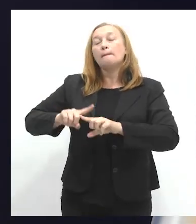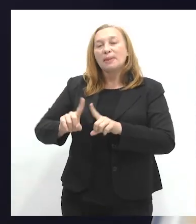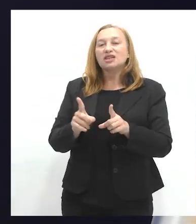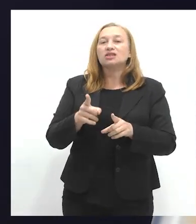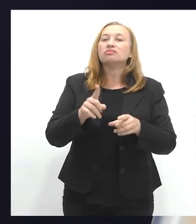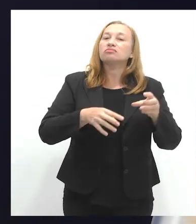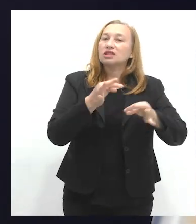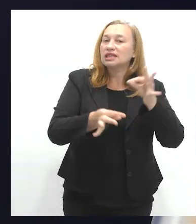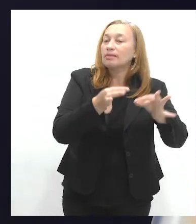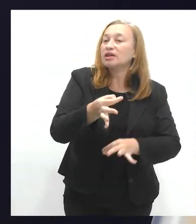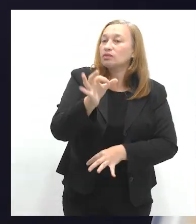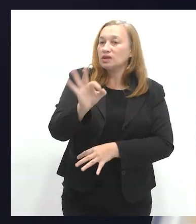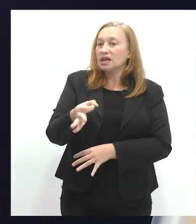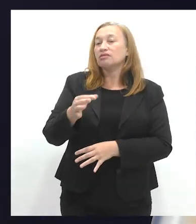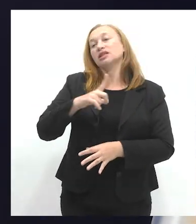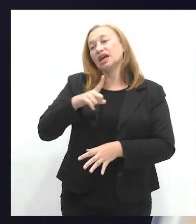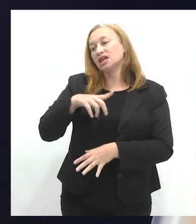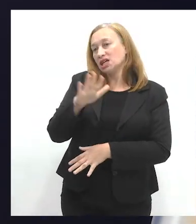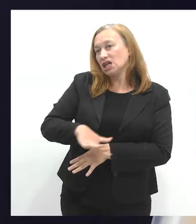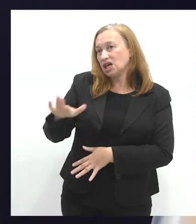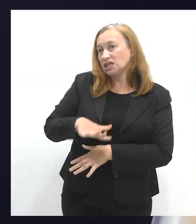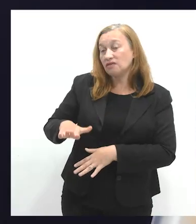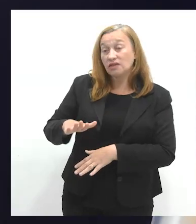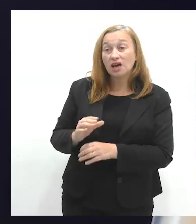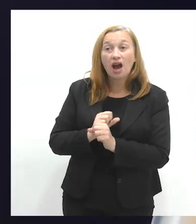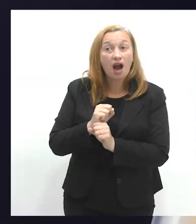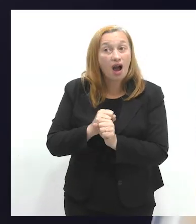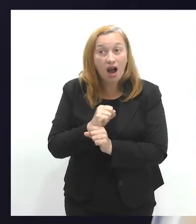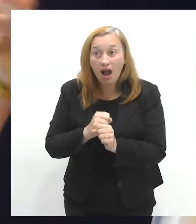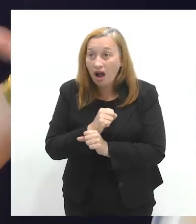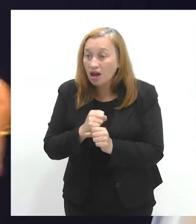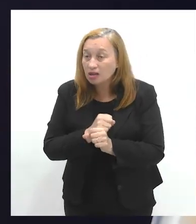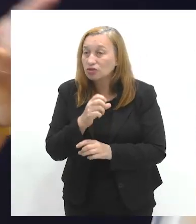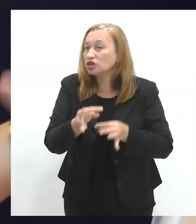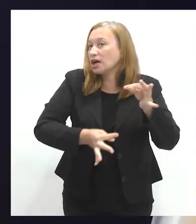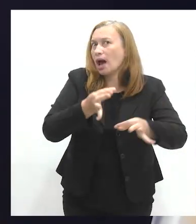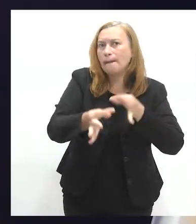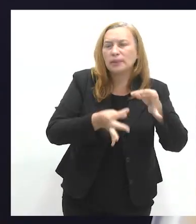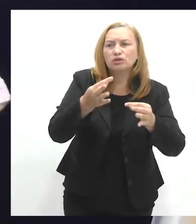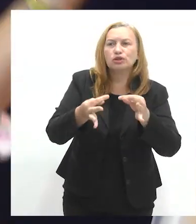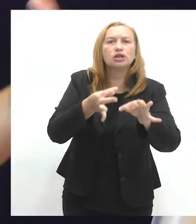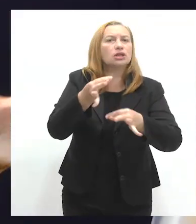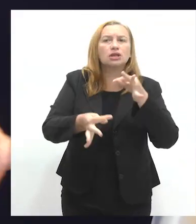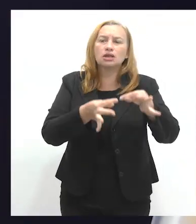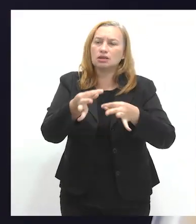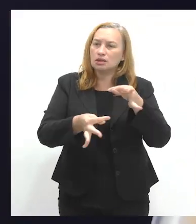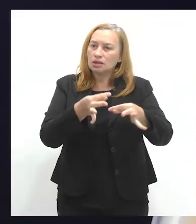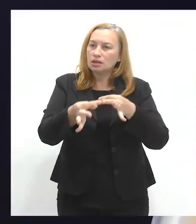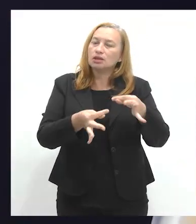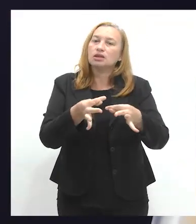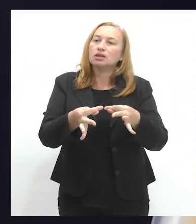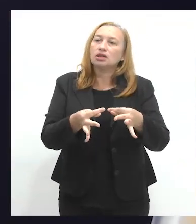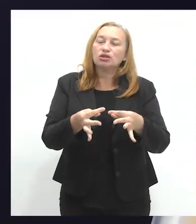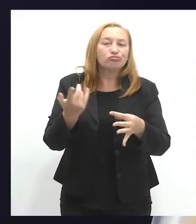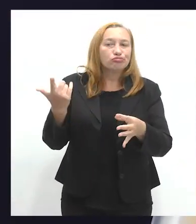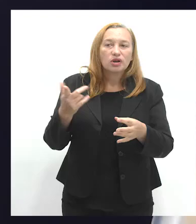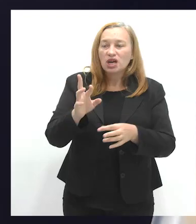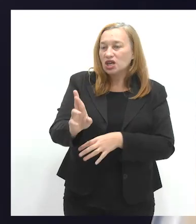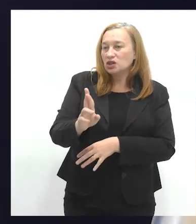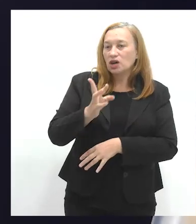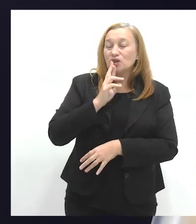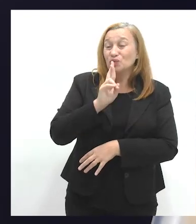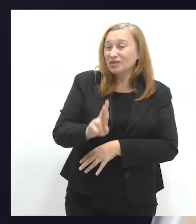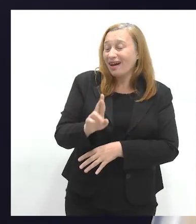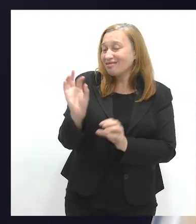com o tratamento certo. Existem crianças que ficam tempos fazendo várias terapias e fazem uma terapia aqui, outra terapia ali e não